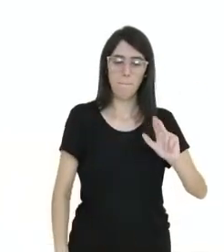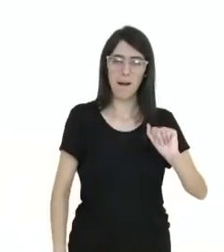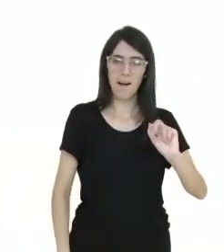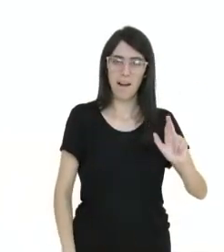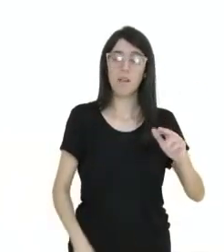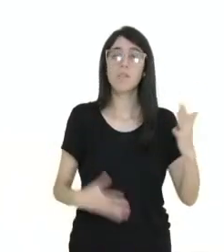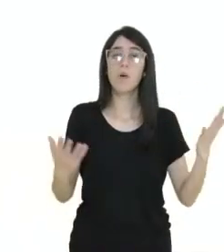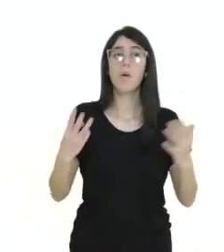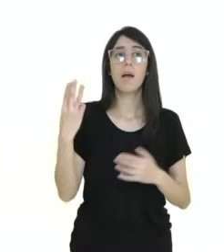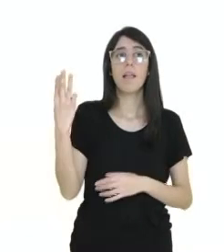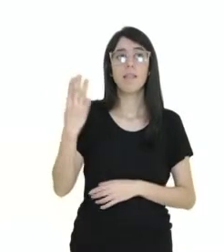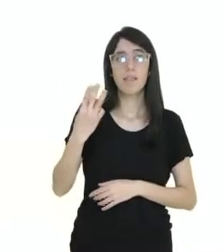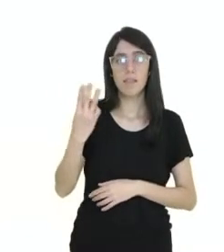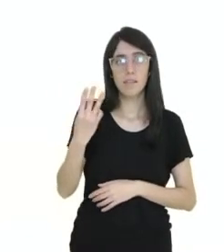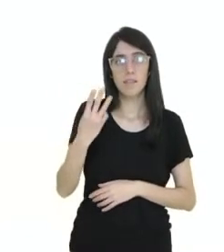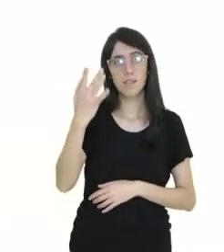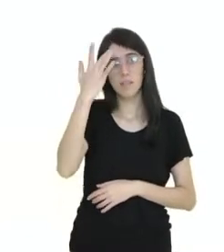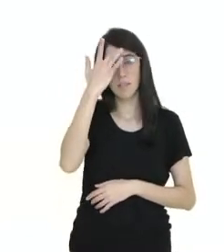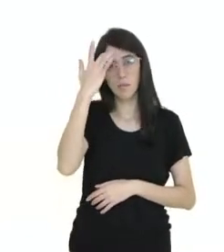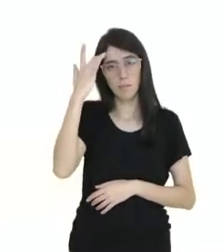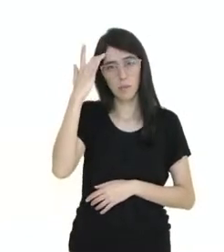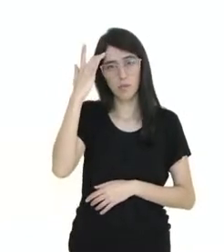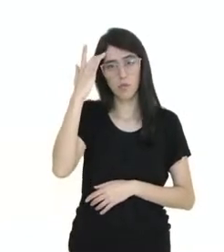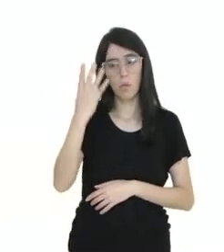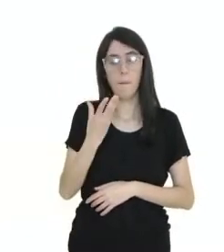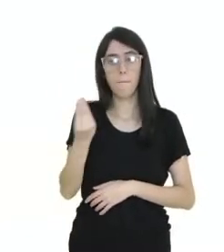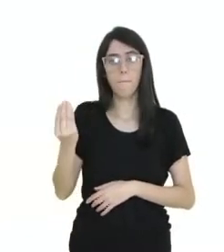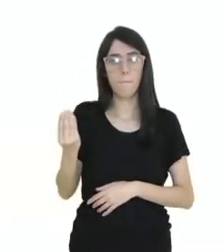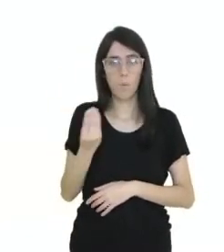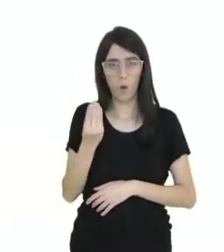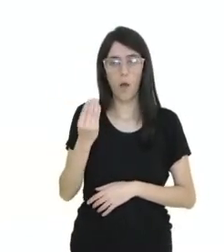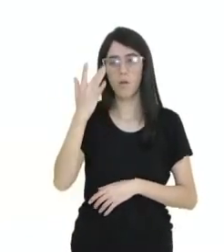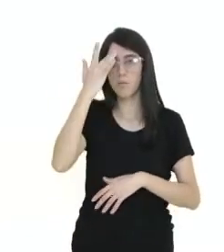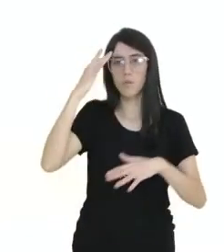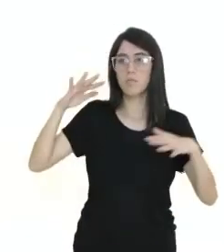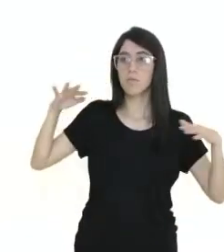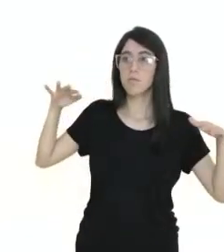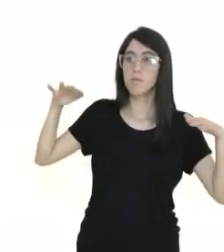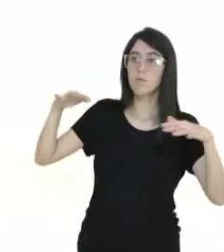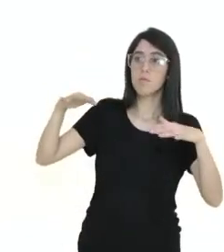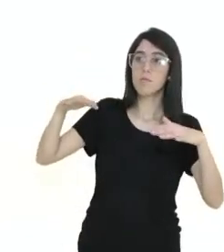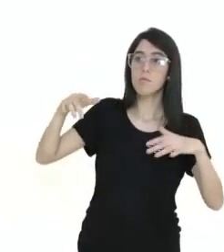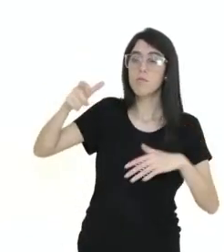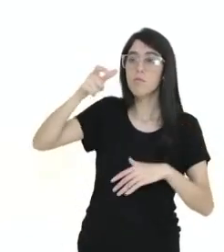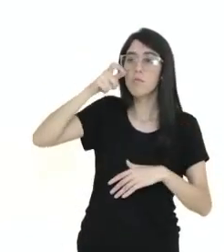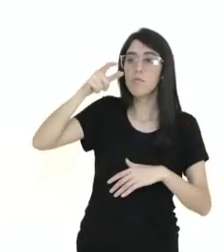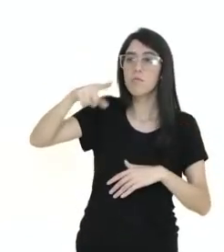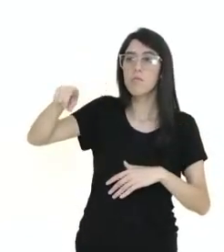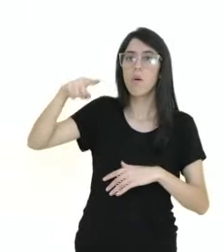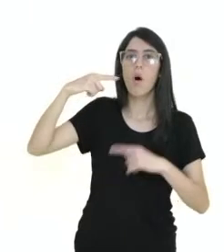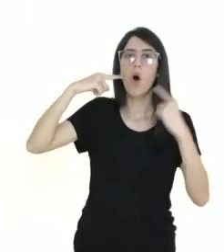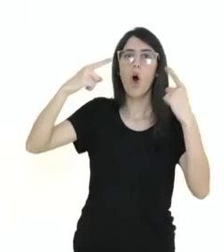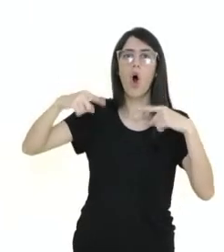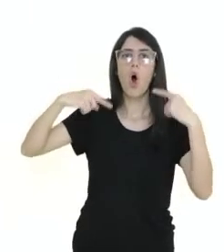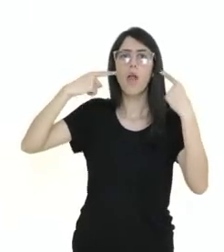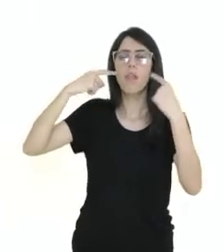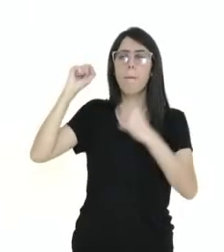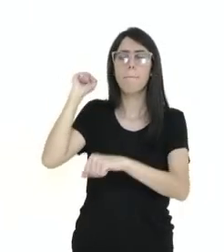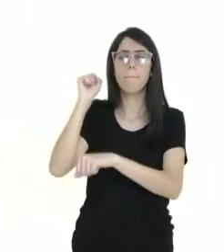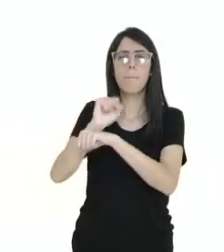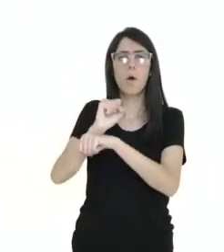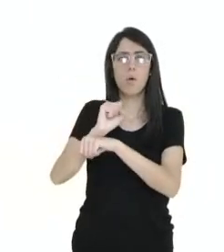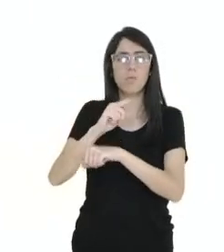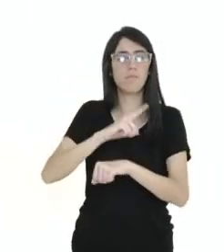pessoa do plural, pararam, para concordar com o sujeito rodas. Será que é isso? Ou a forma